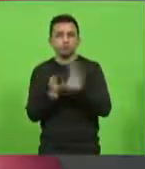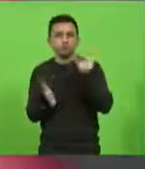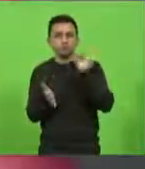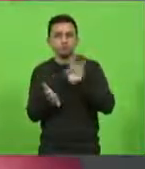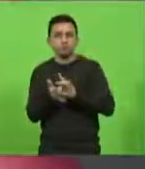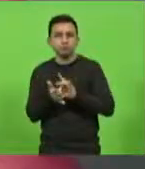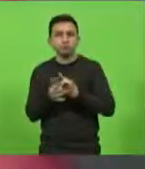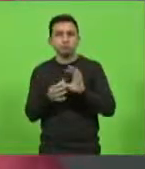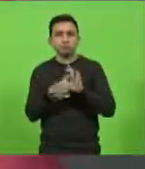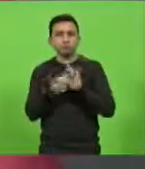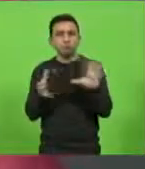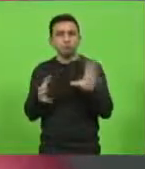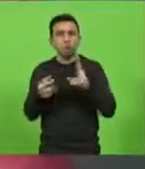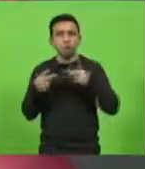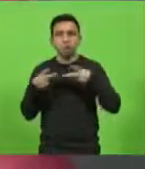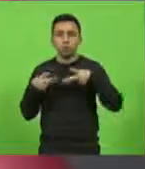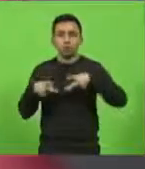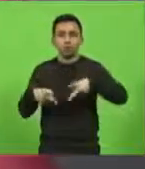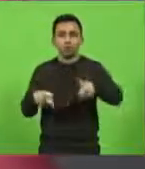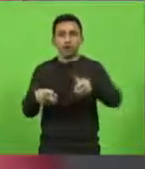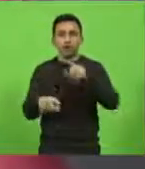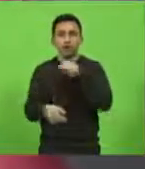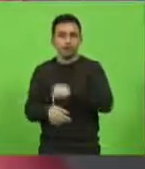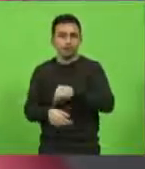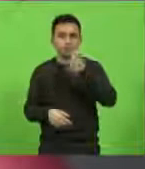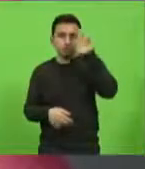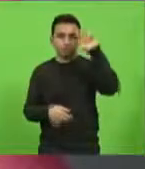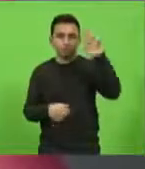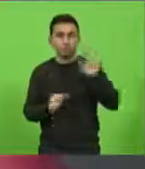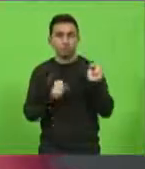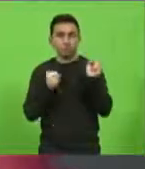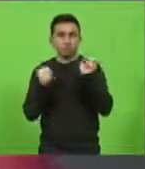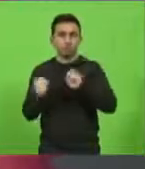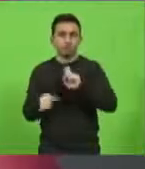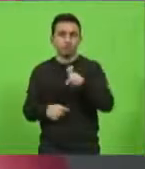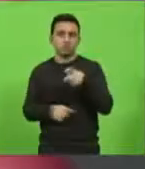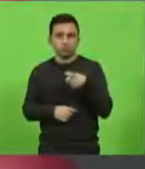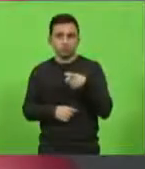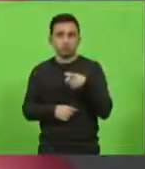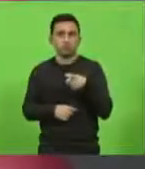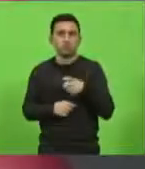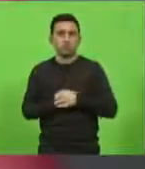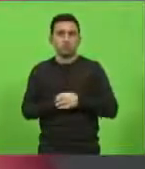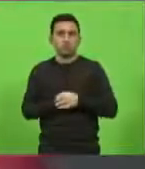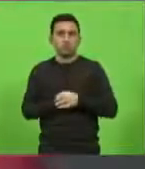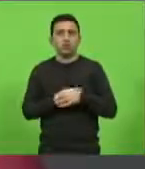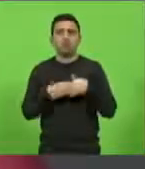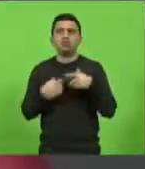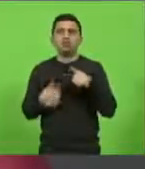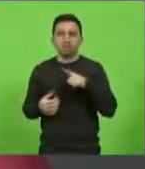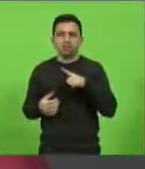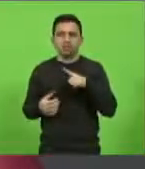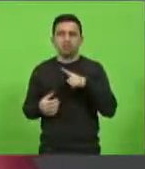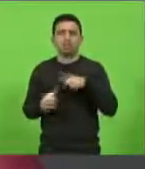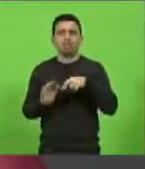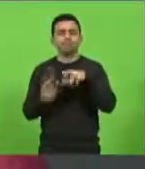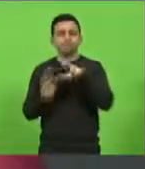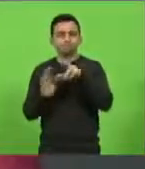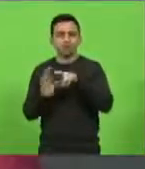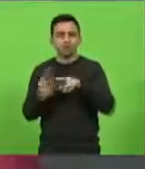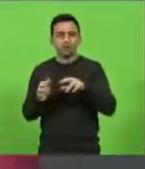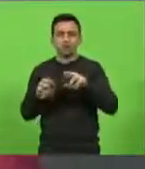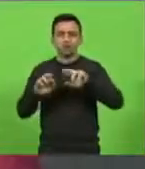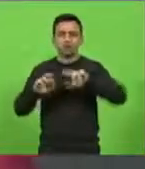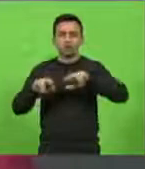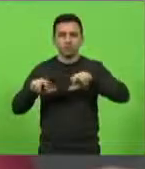para permanecer no cargo de chefe do Poder Executivo estadual e por suas peculiaridades repercussões é